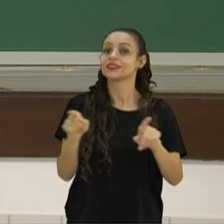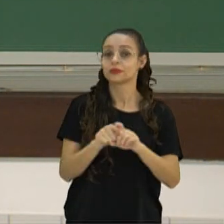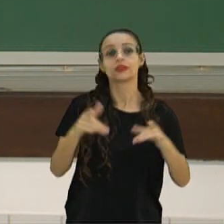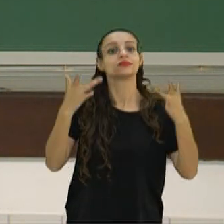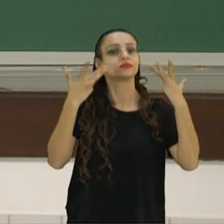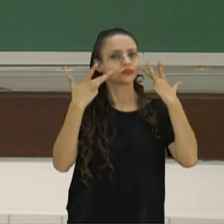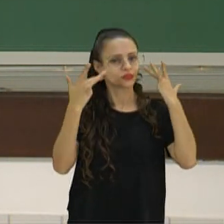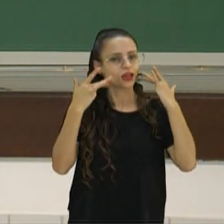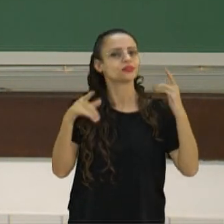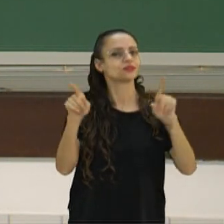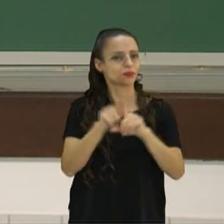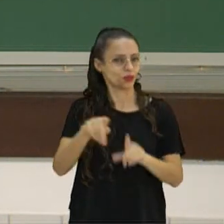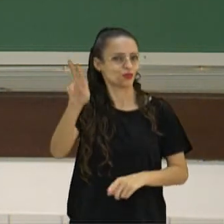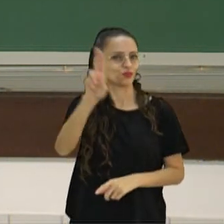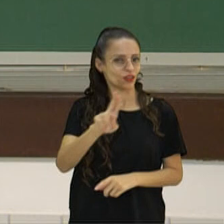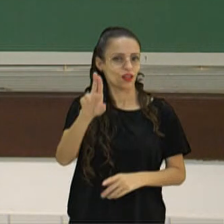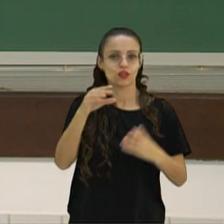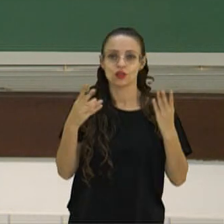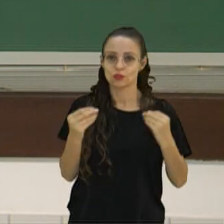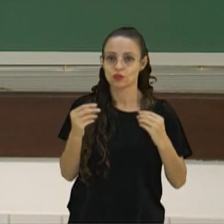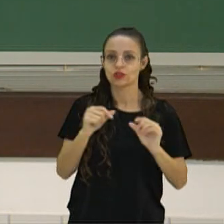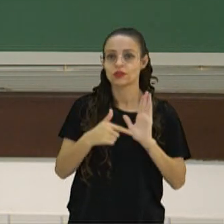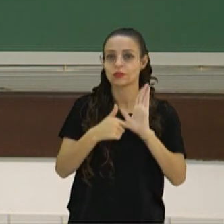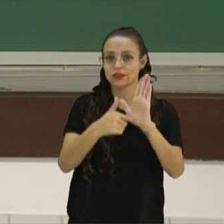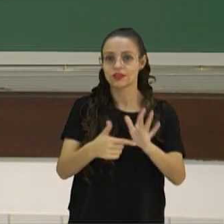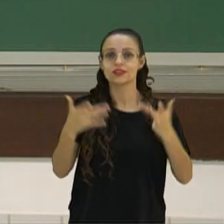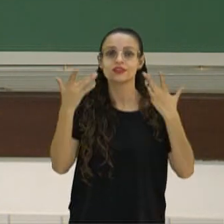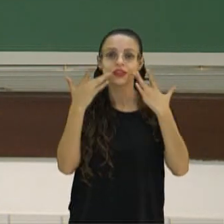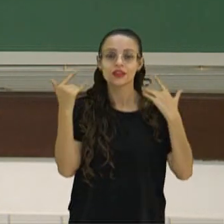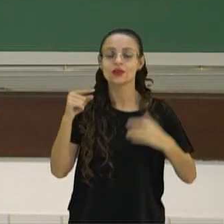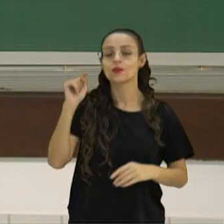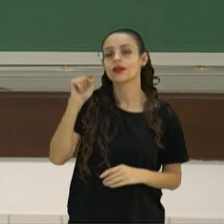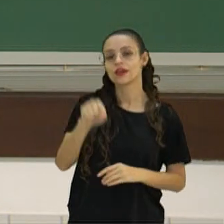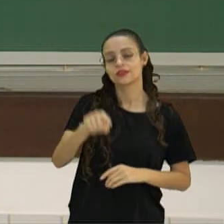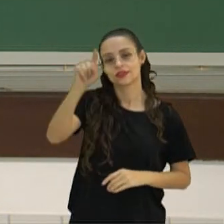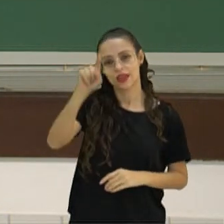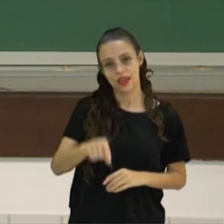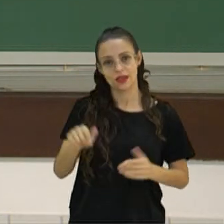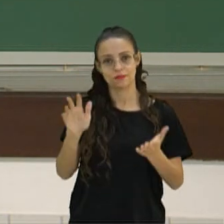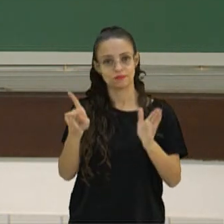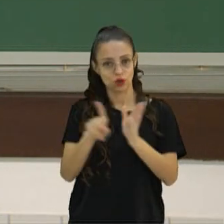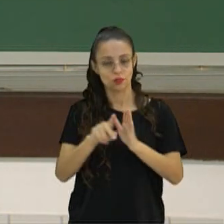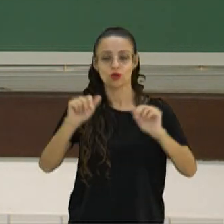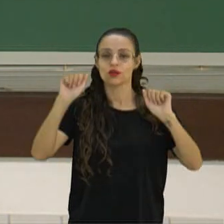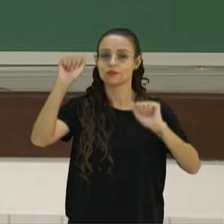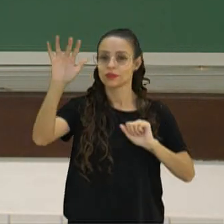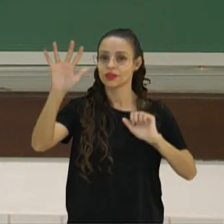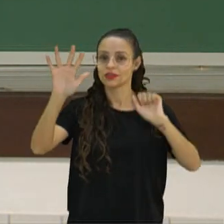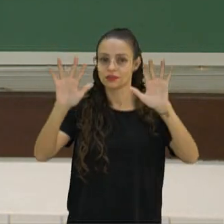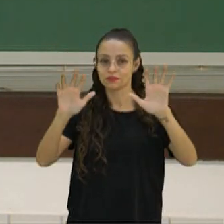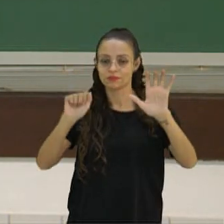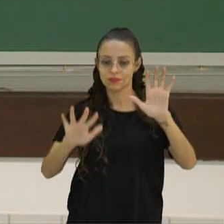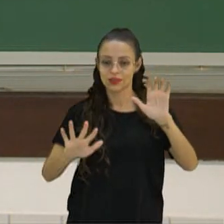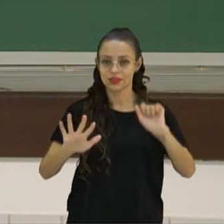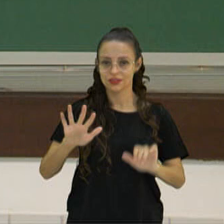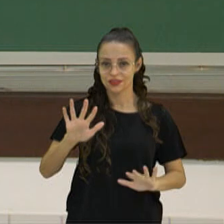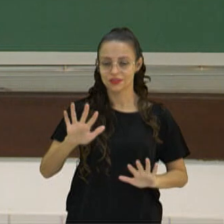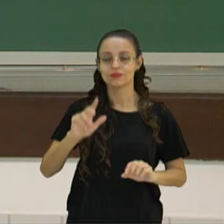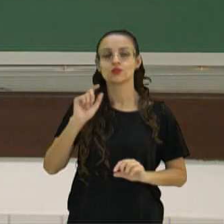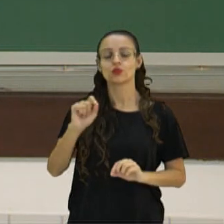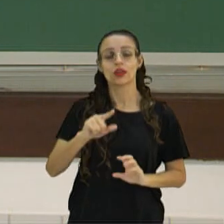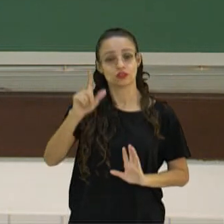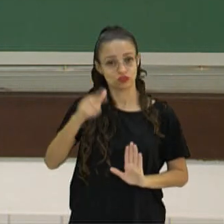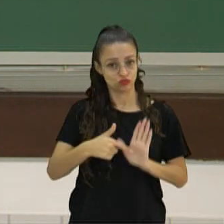teatro também, né? Tanto é que tem uma manifestação teatral que retrata a parte da mímica, né? Então, definindo mímica, então ela é uma forma